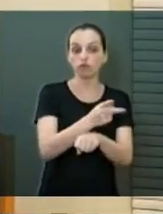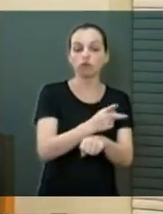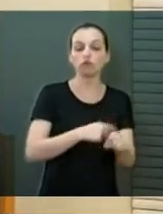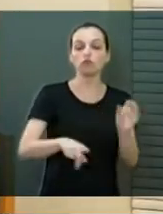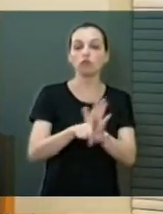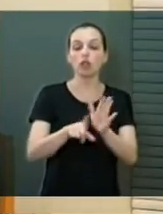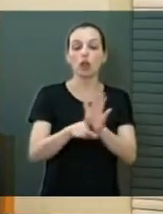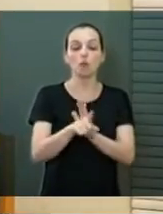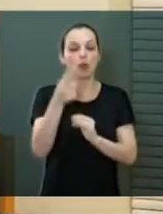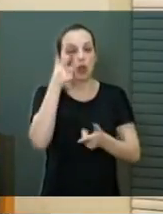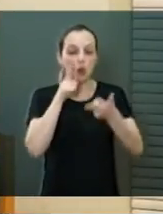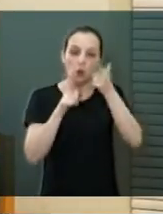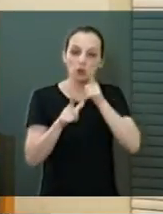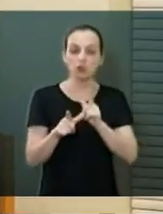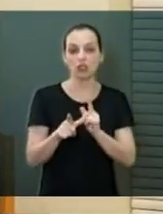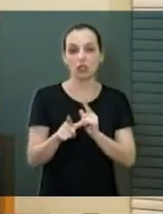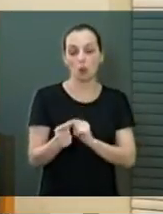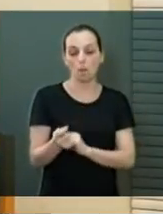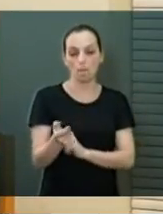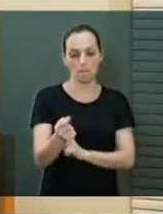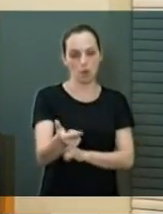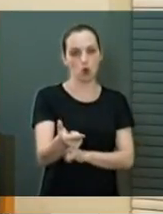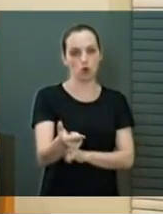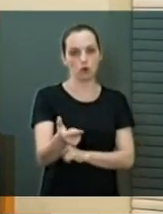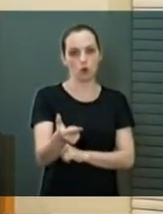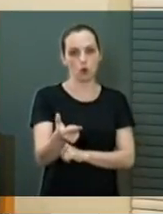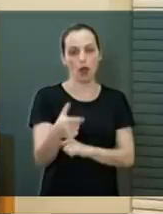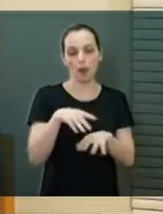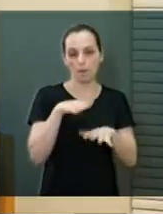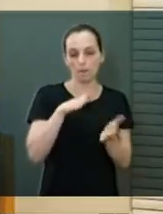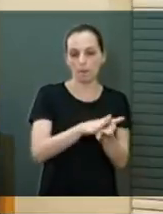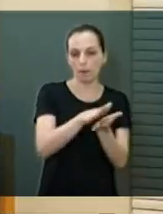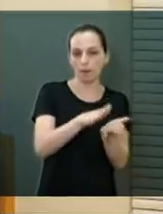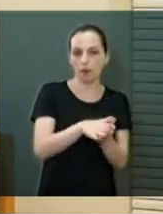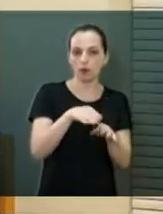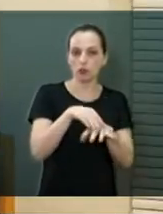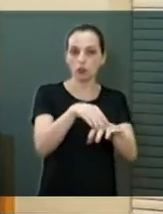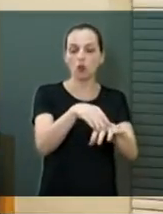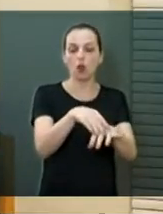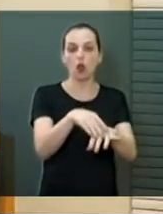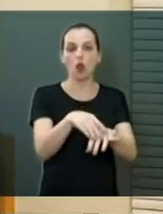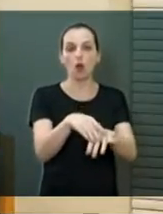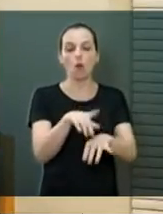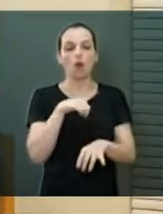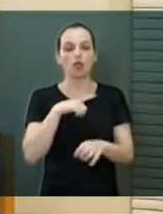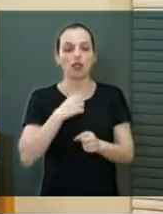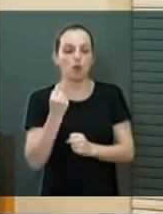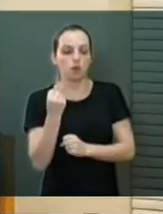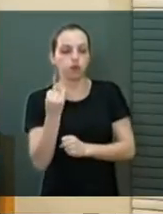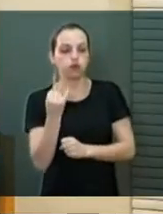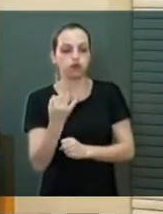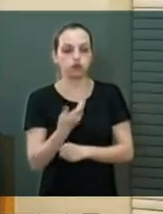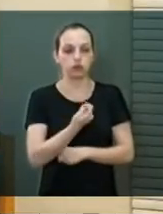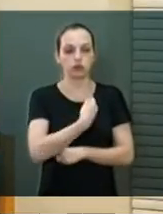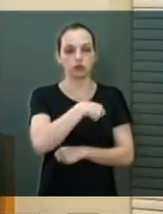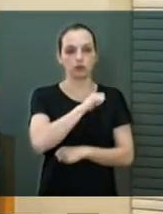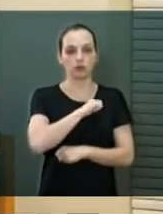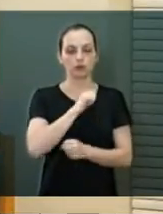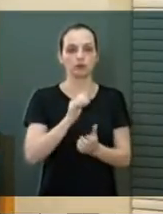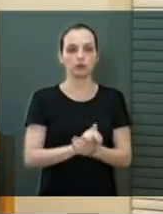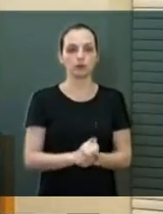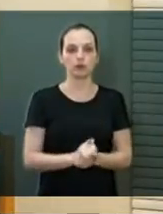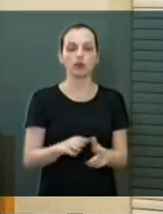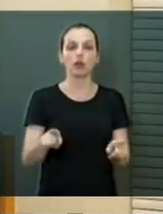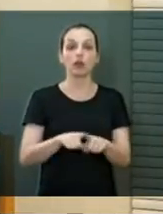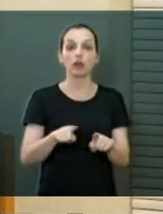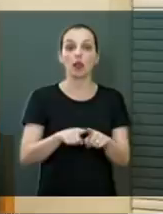uma mão, e para as multas de trânsito sobram fiscais. Gostaria de falar também sobre o caso do Aécio